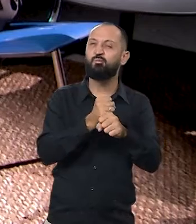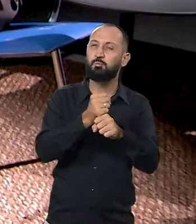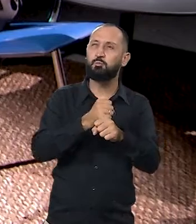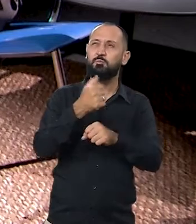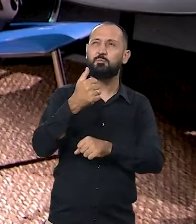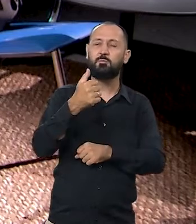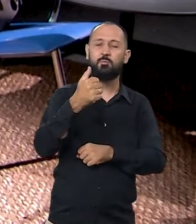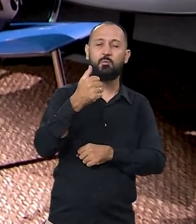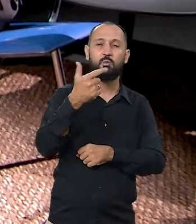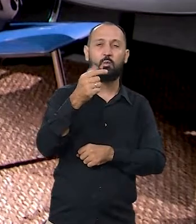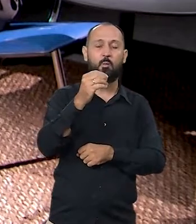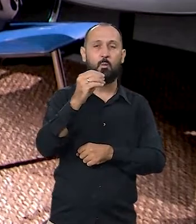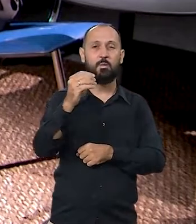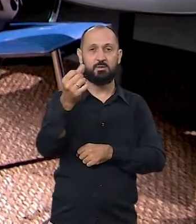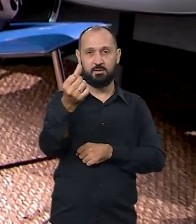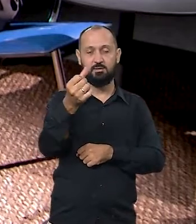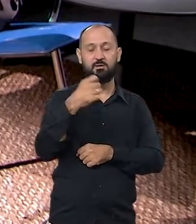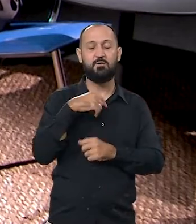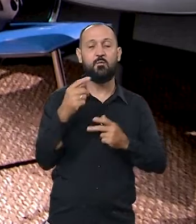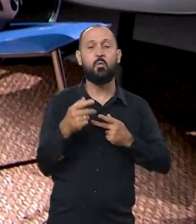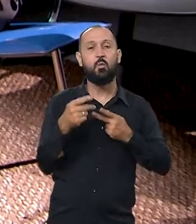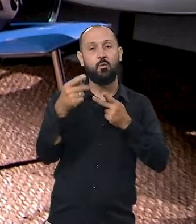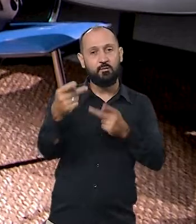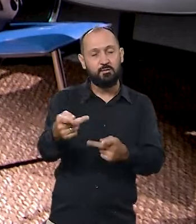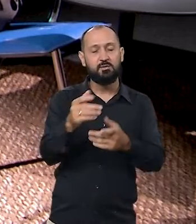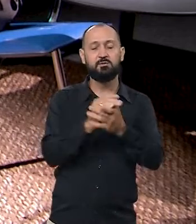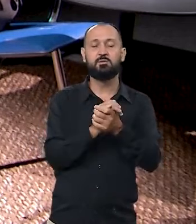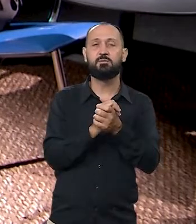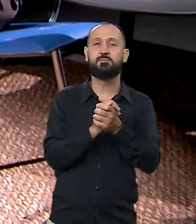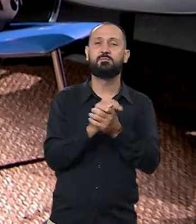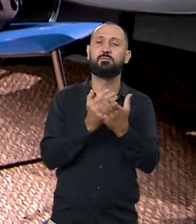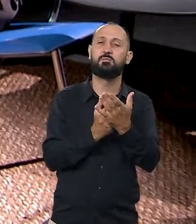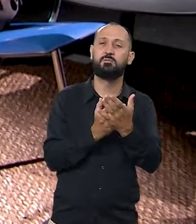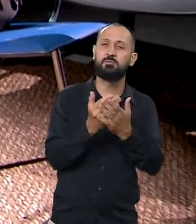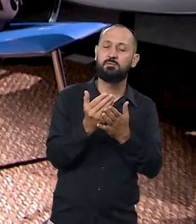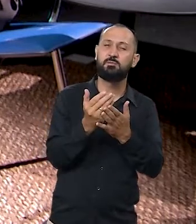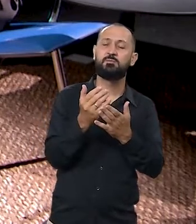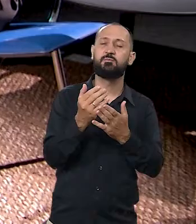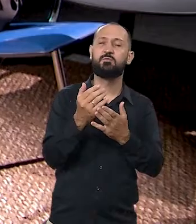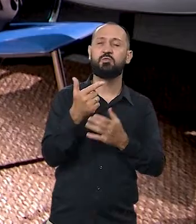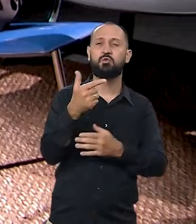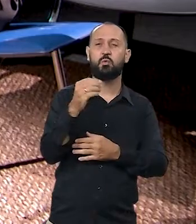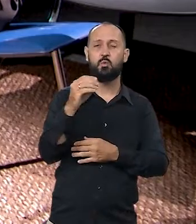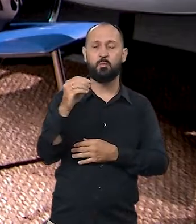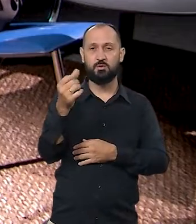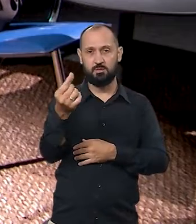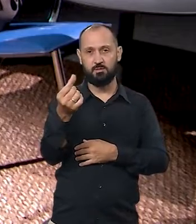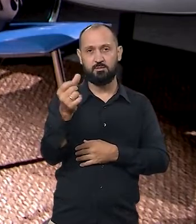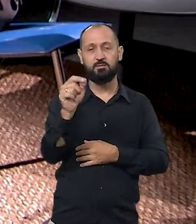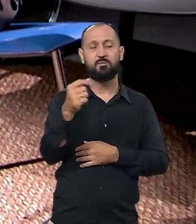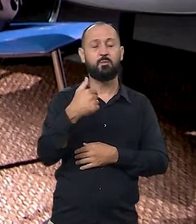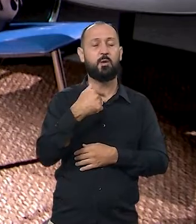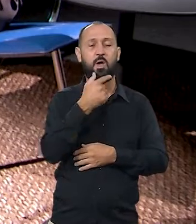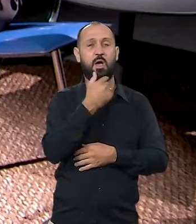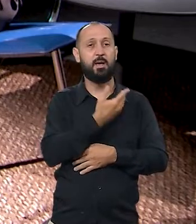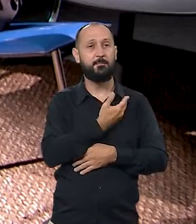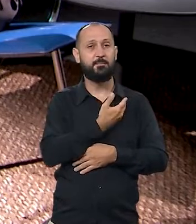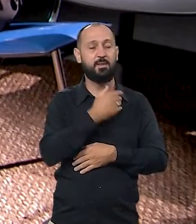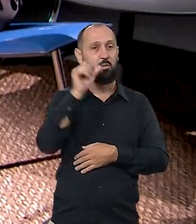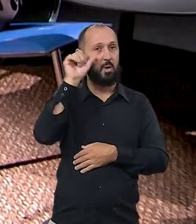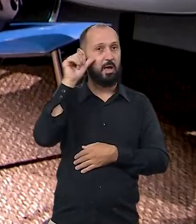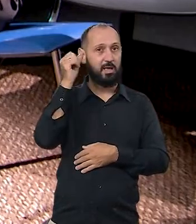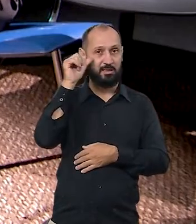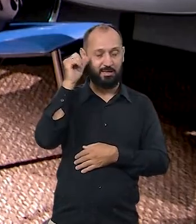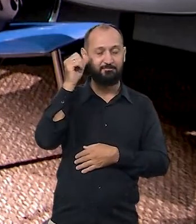em 2006, surgiu o convite, no início, no fim de 2006, do meu